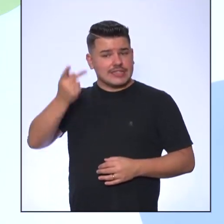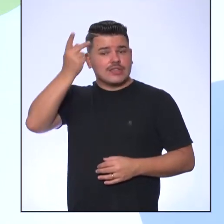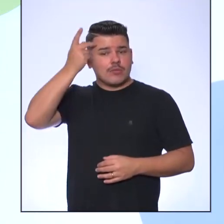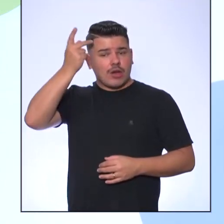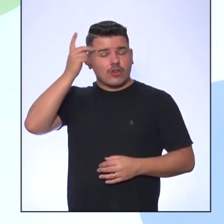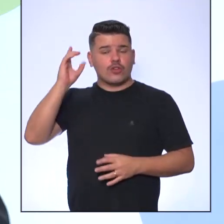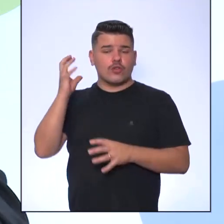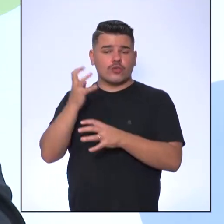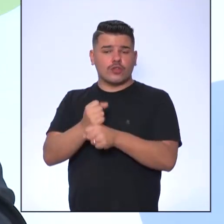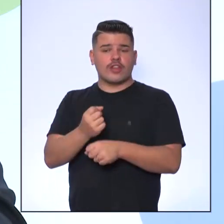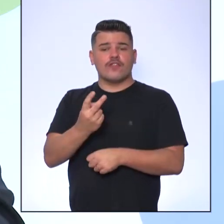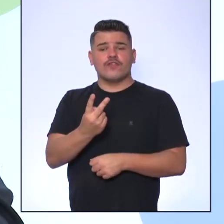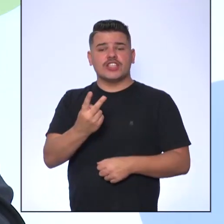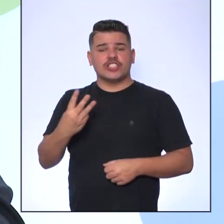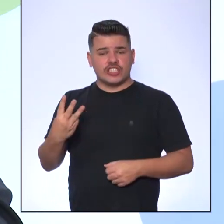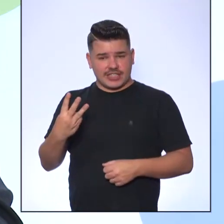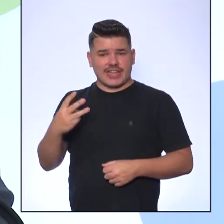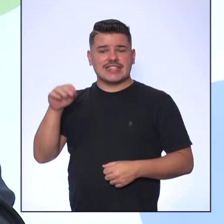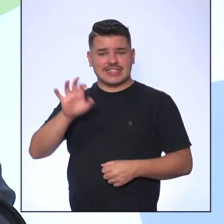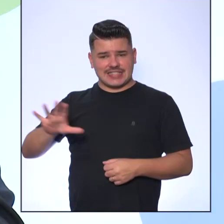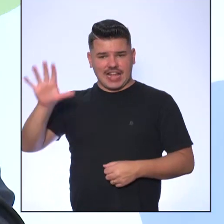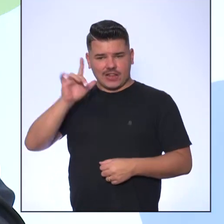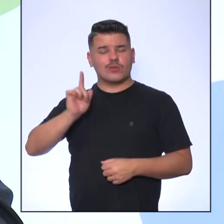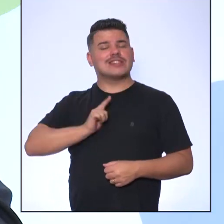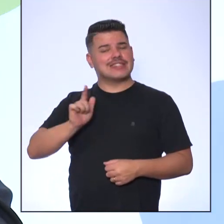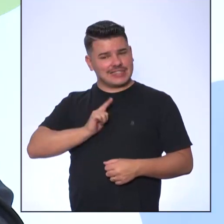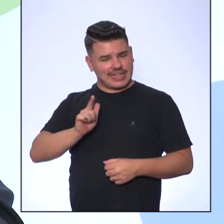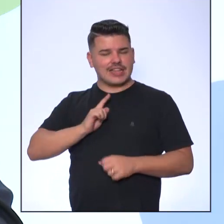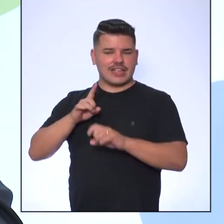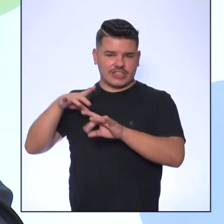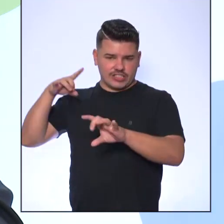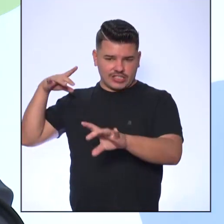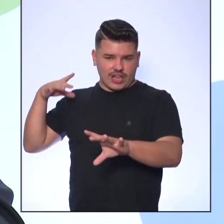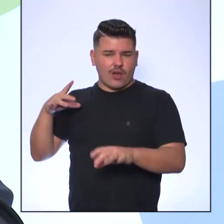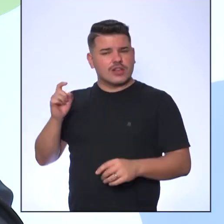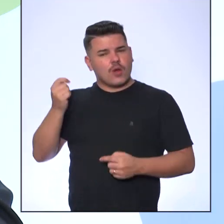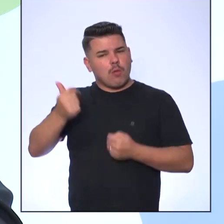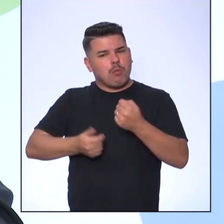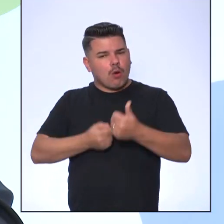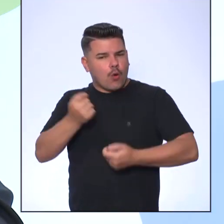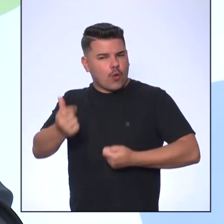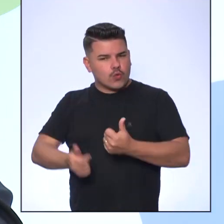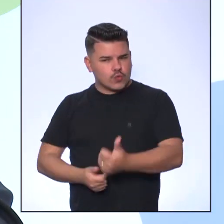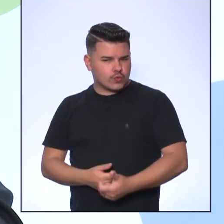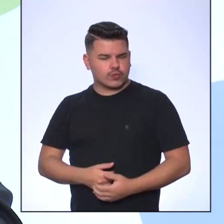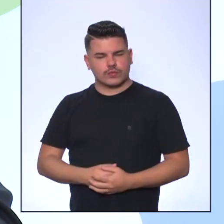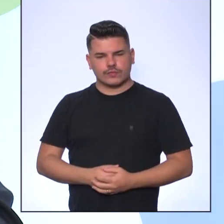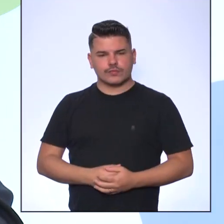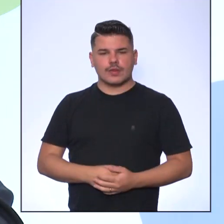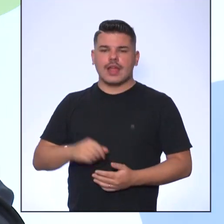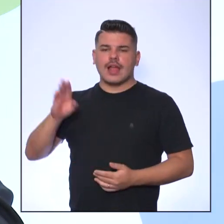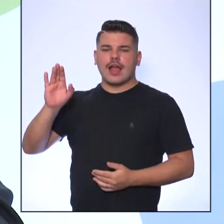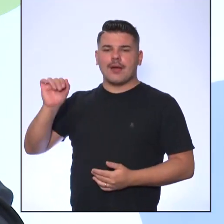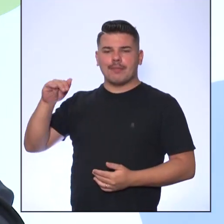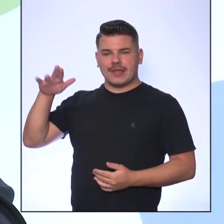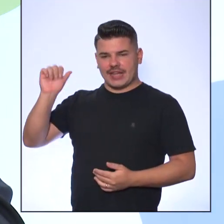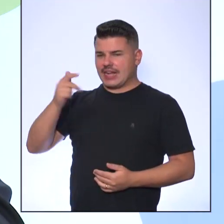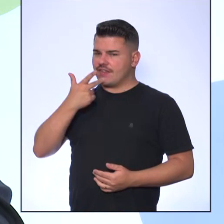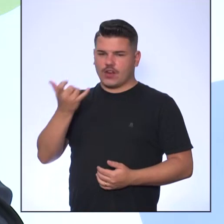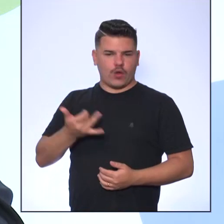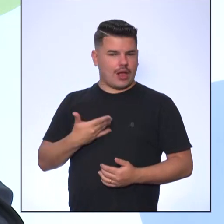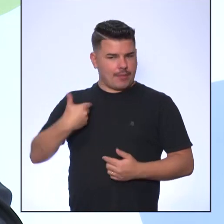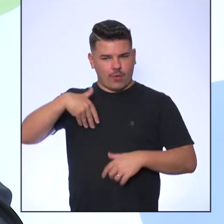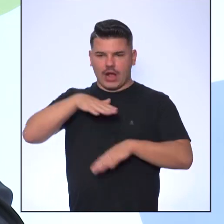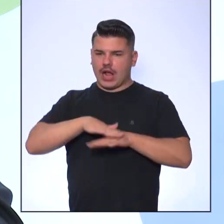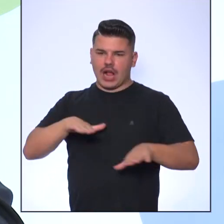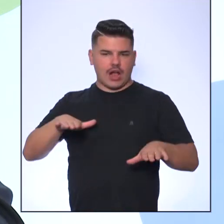apenas 23 vão ter o Enem Digital, certo? São só alguns nesse momento. Aqui a própria Bianca fala, no meu já acabou aqui